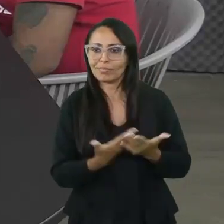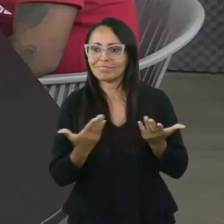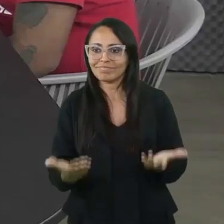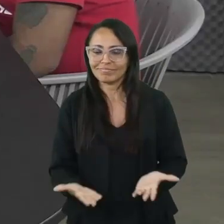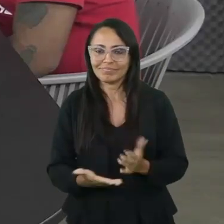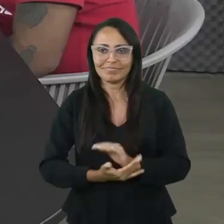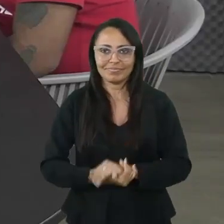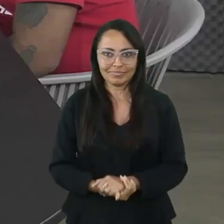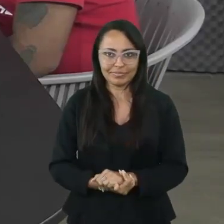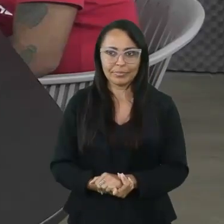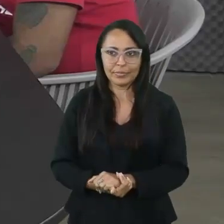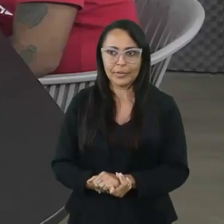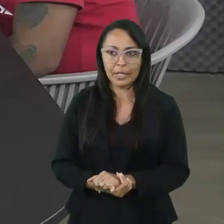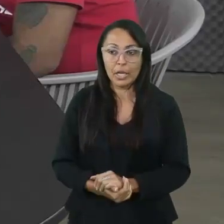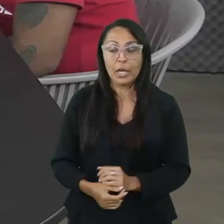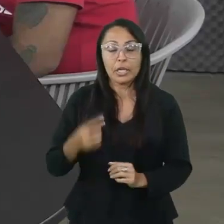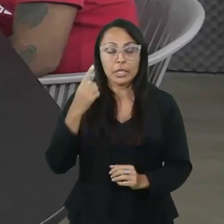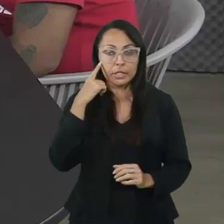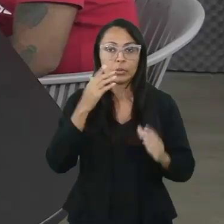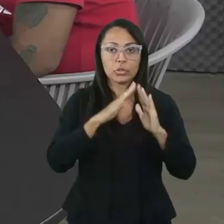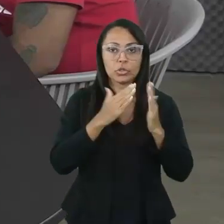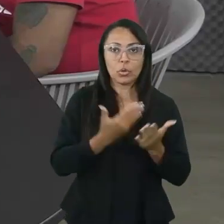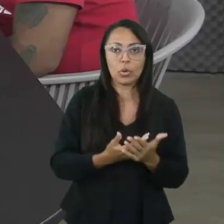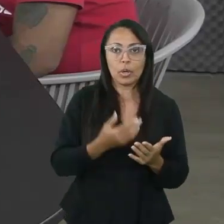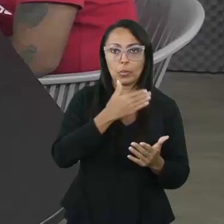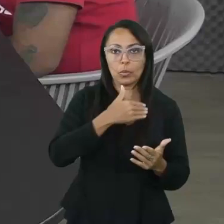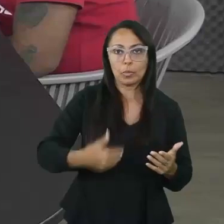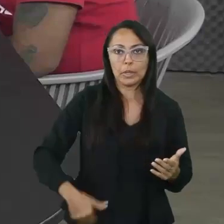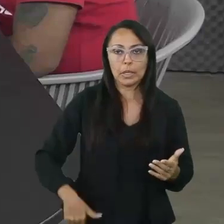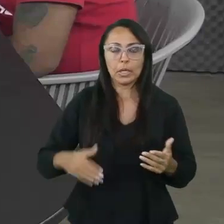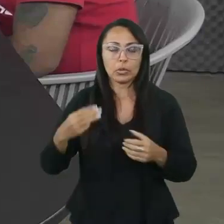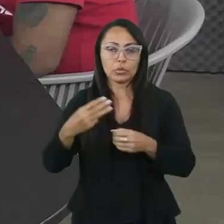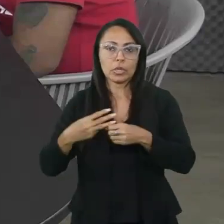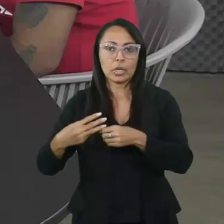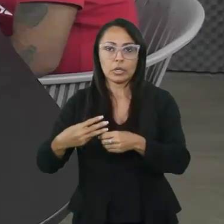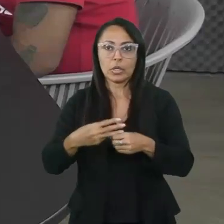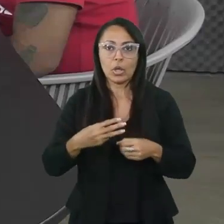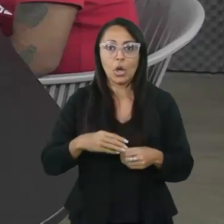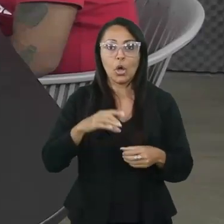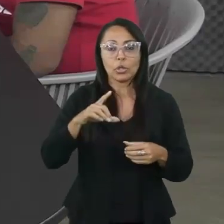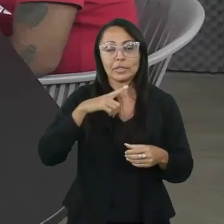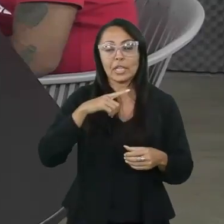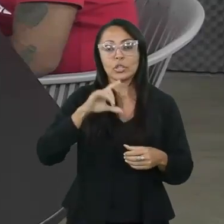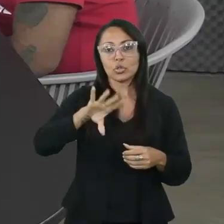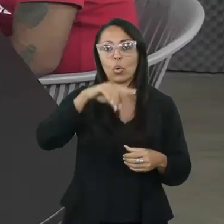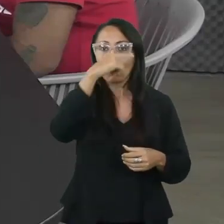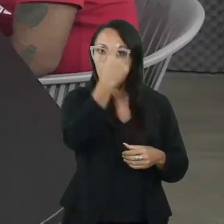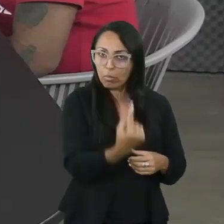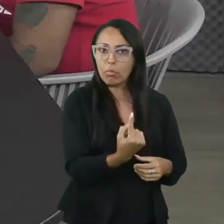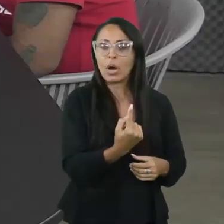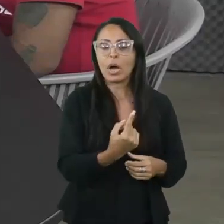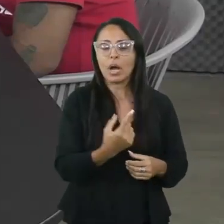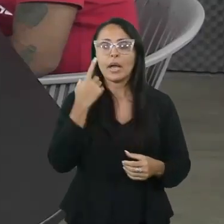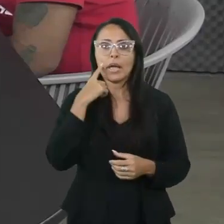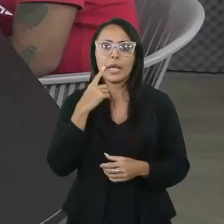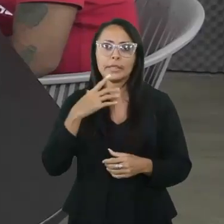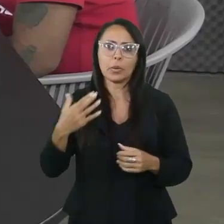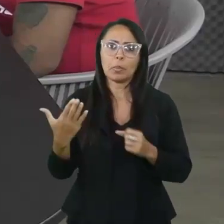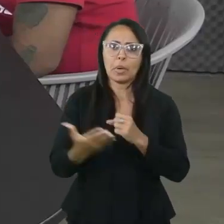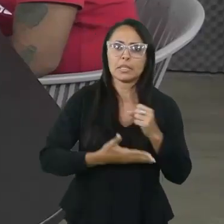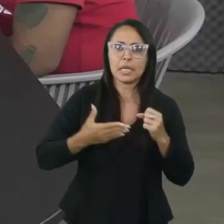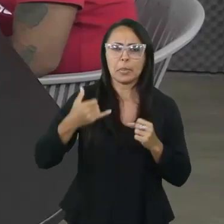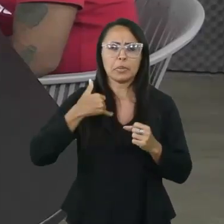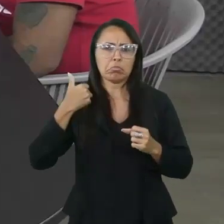Do escola pública, seja município ou estado, só tem uma de ensino fundamental. Então, basicamente, todos os jovens de 11